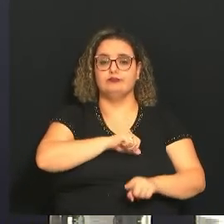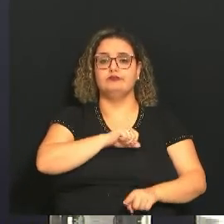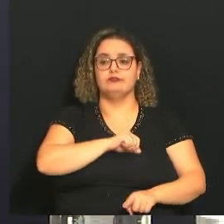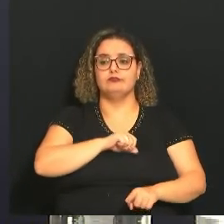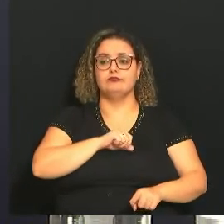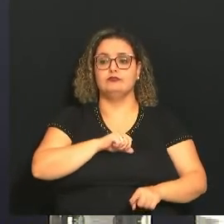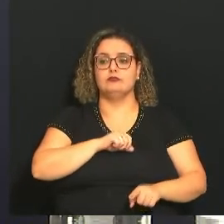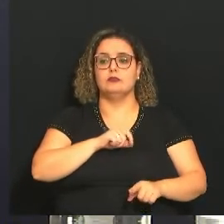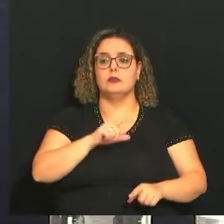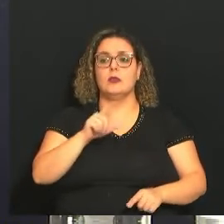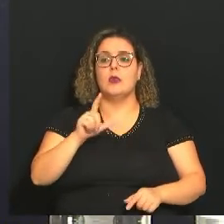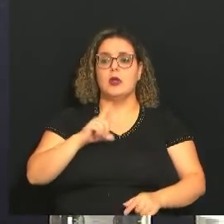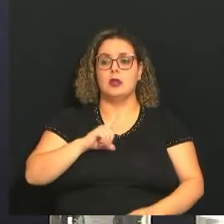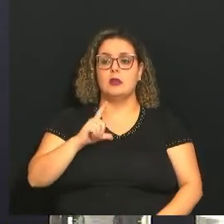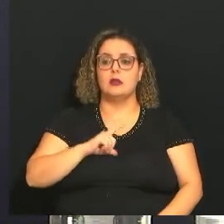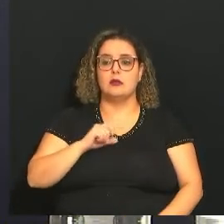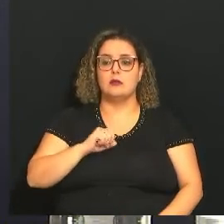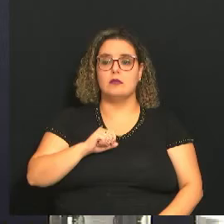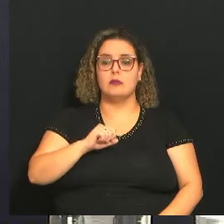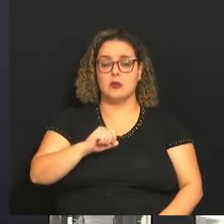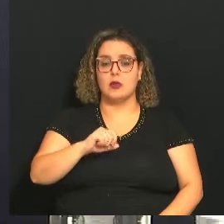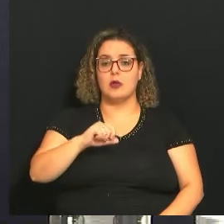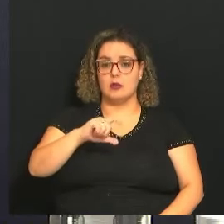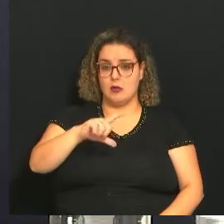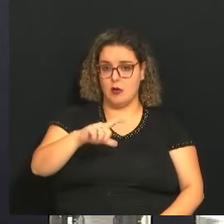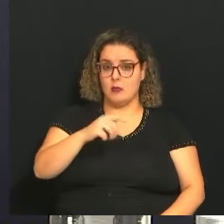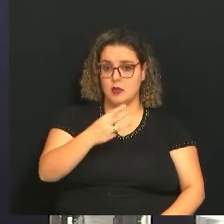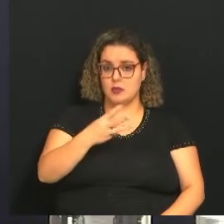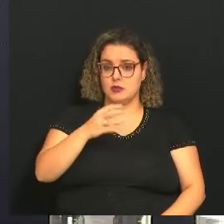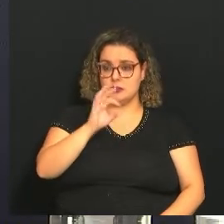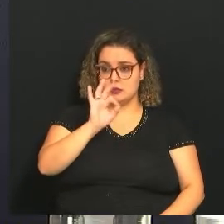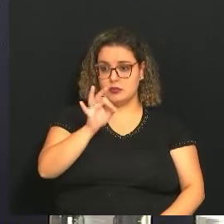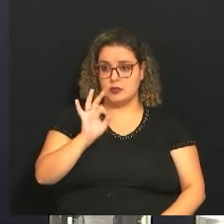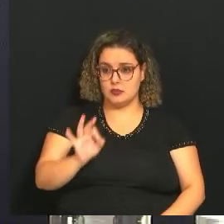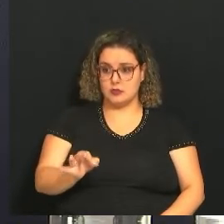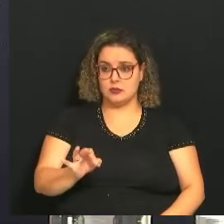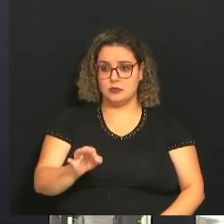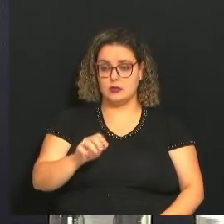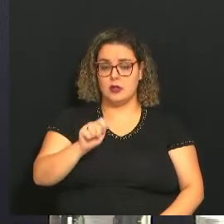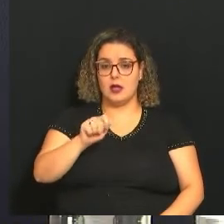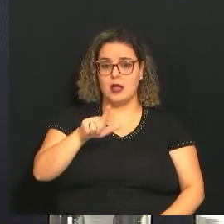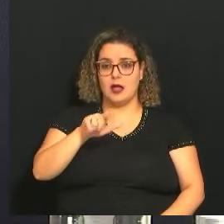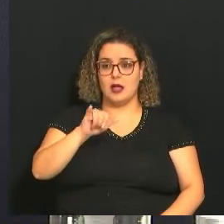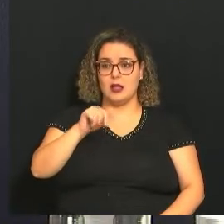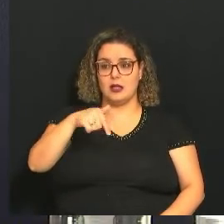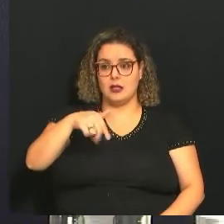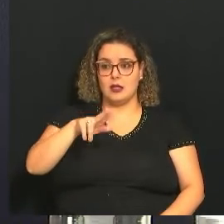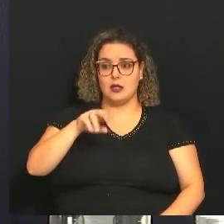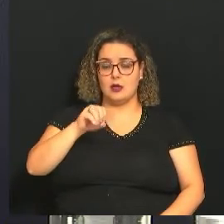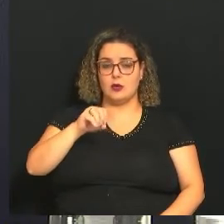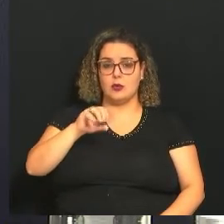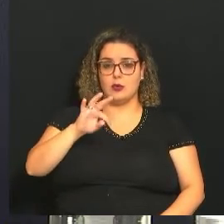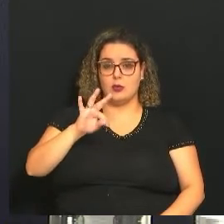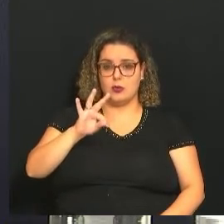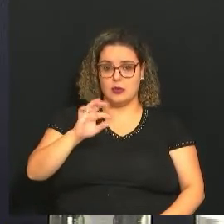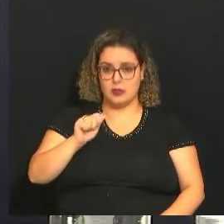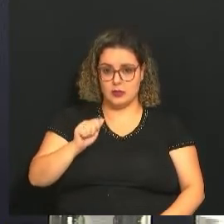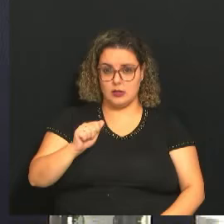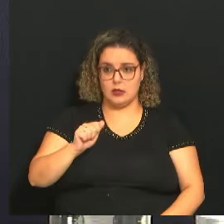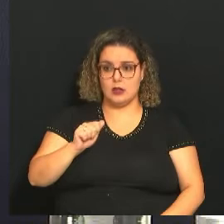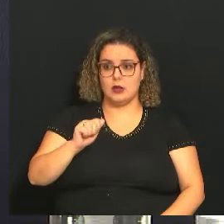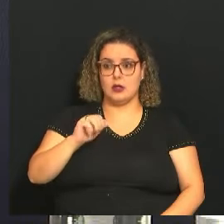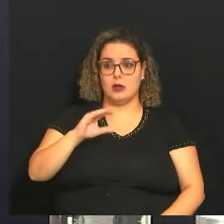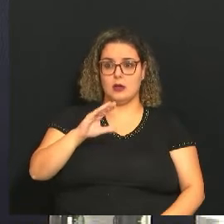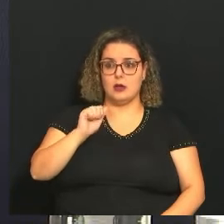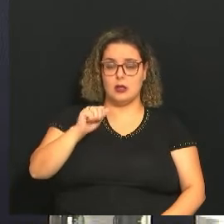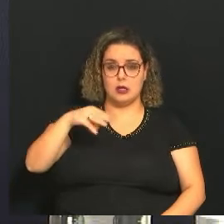um aumento de 3% na alíquota do Camprev. O Camprev, para quem não sabe, é o nosso Instituto de